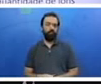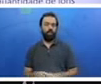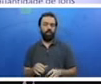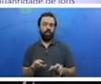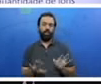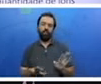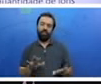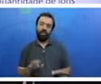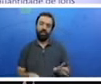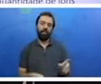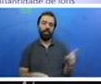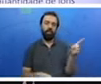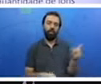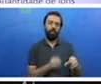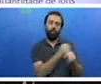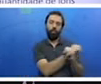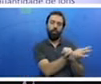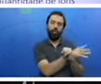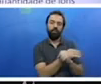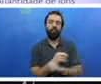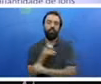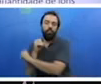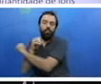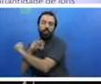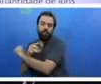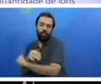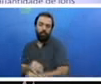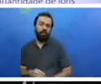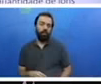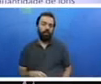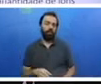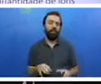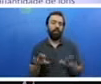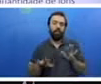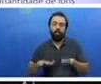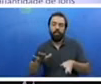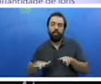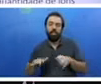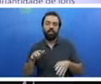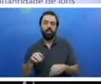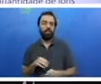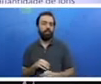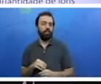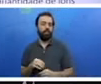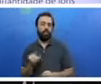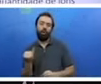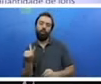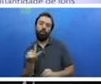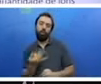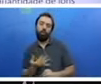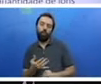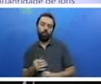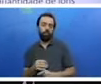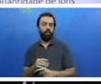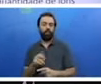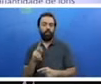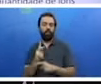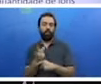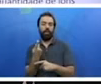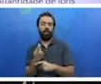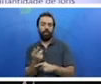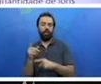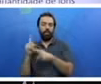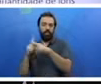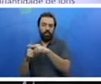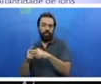de íons H+, formados por molécula, e o ânion. Por esse motivo, um ácido diarrênios pode